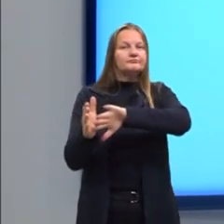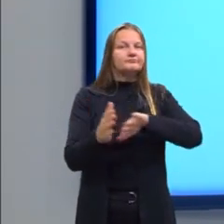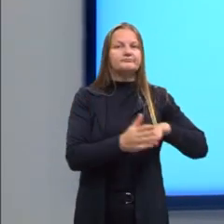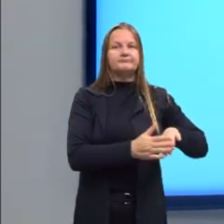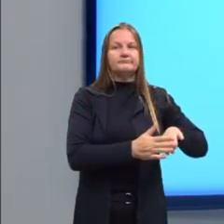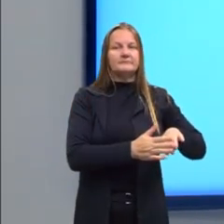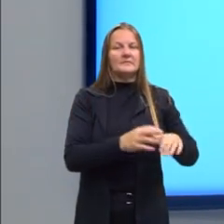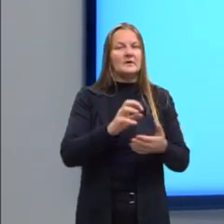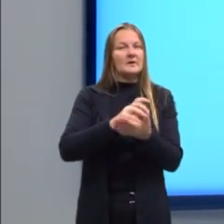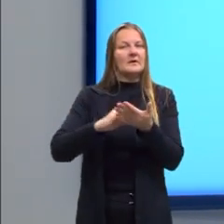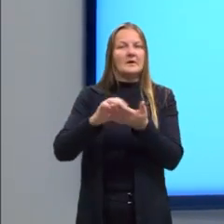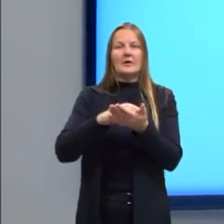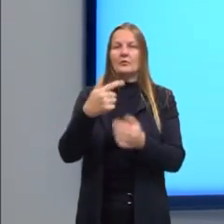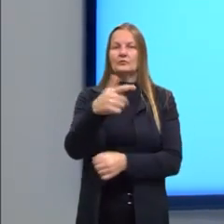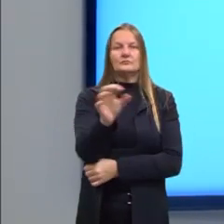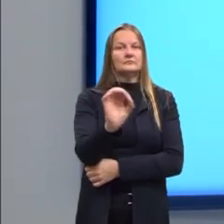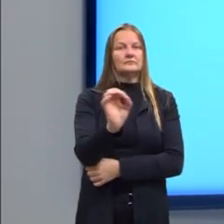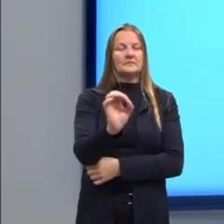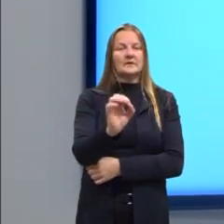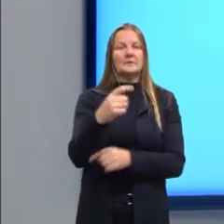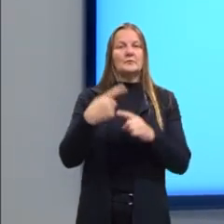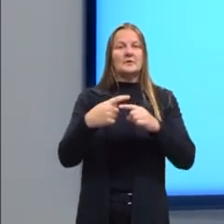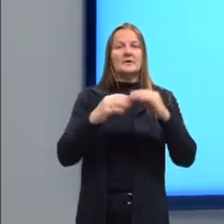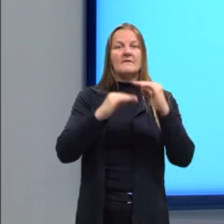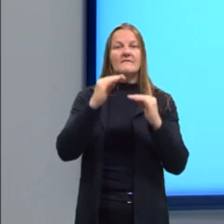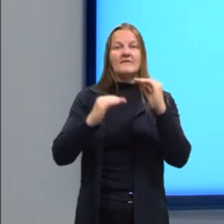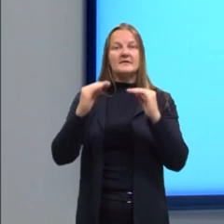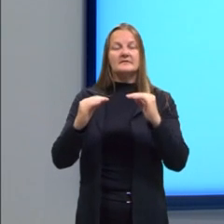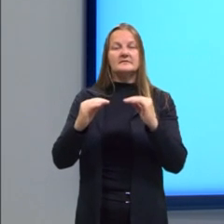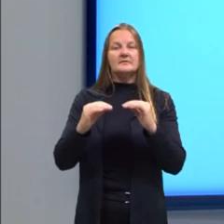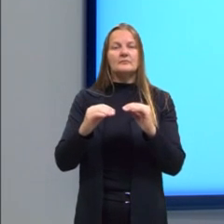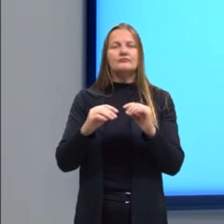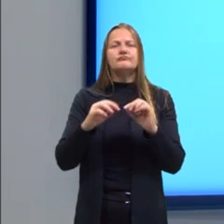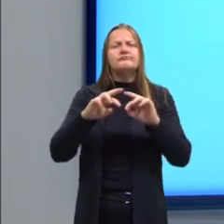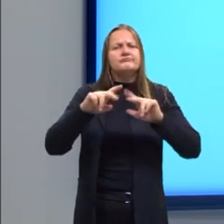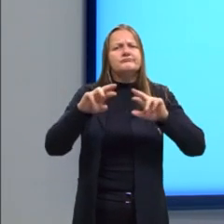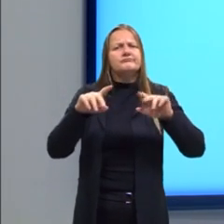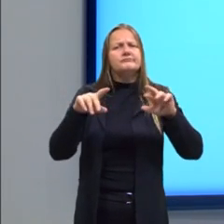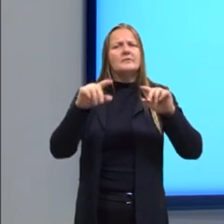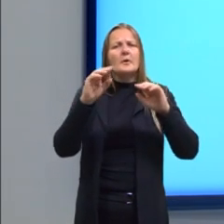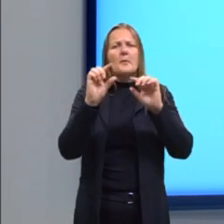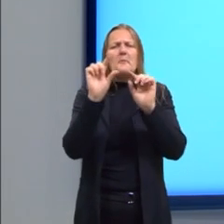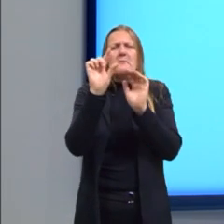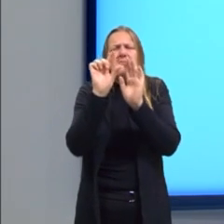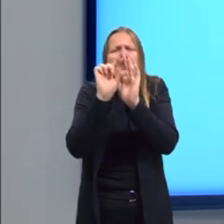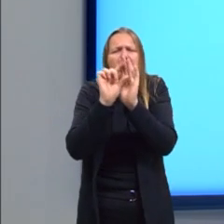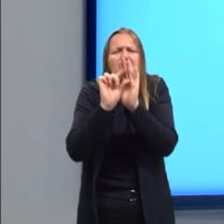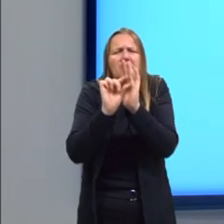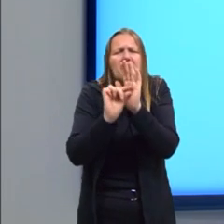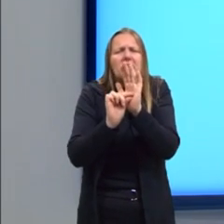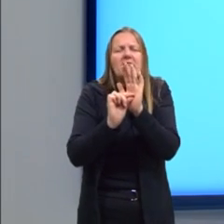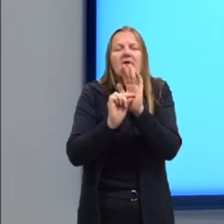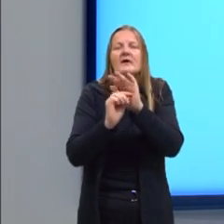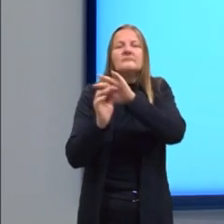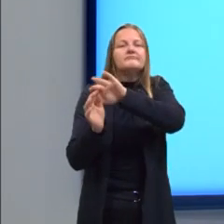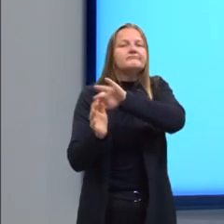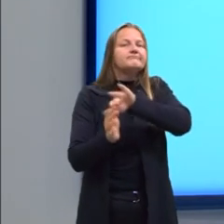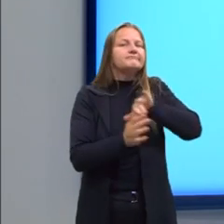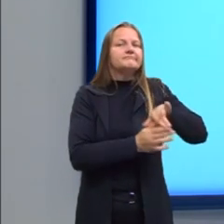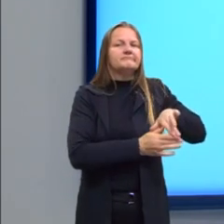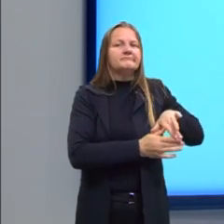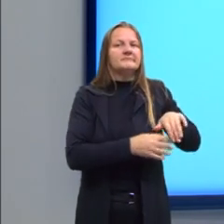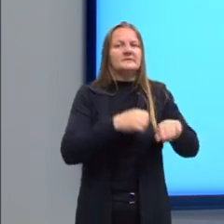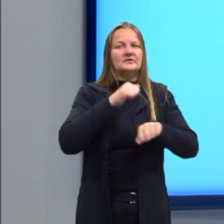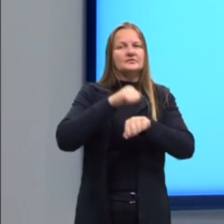tá já que eles têm uma variação de concentração muito pequena então não entra no valor da constante de equilíbrio